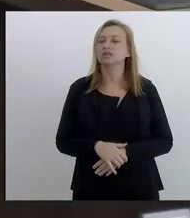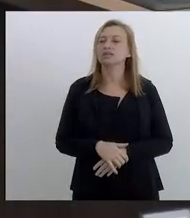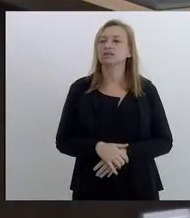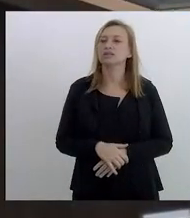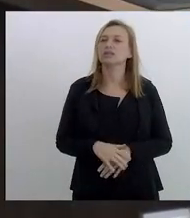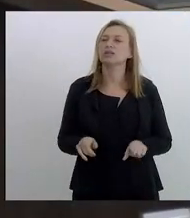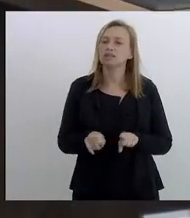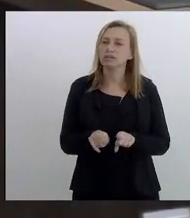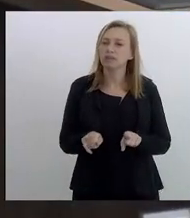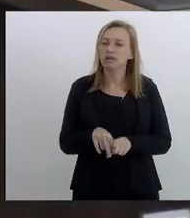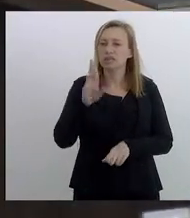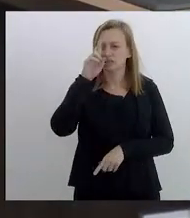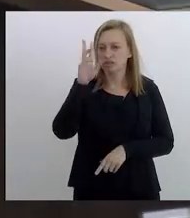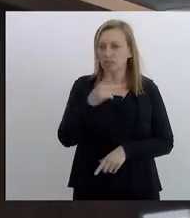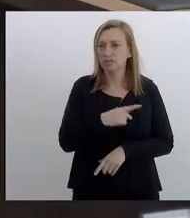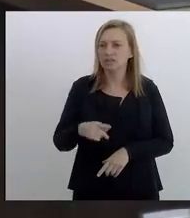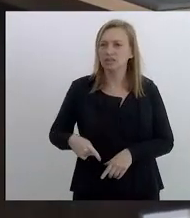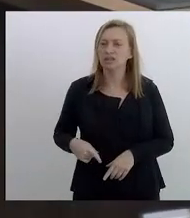tem